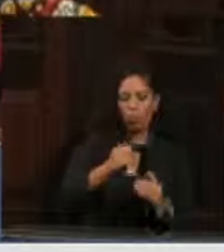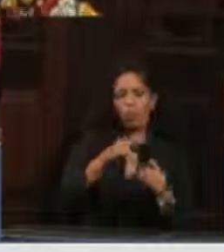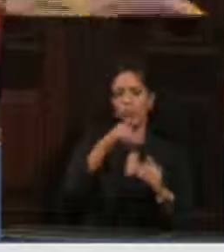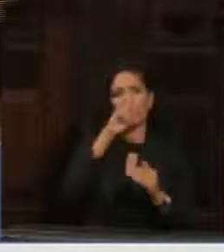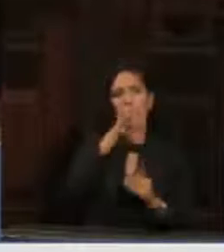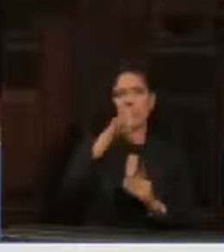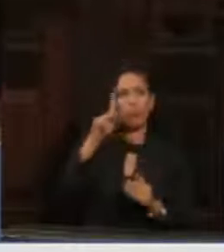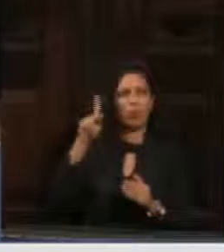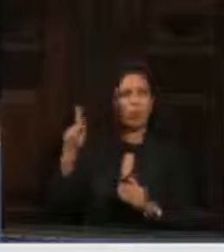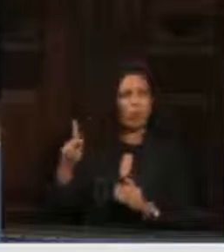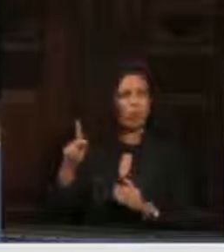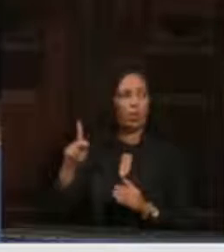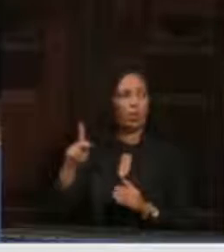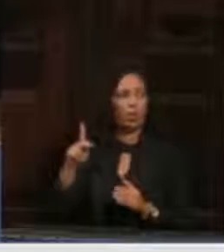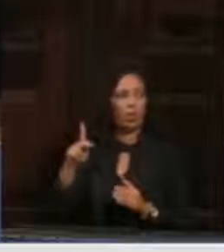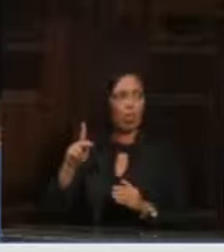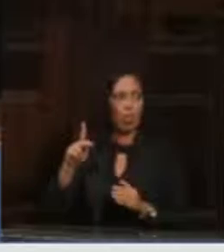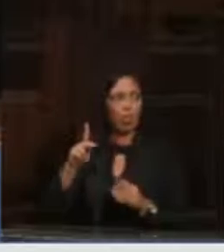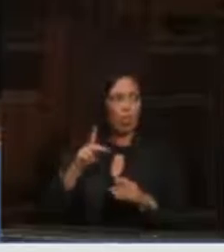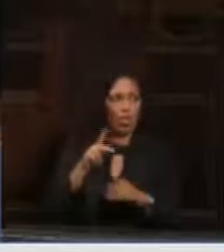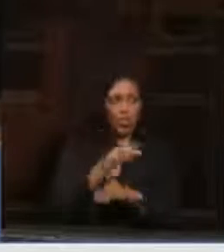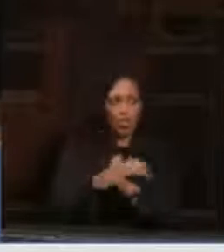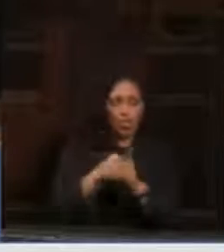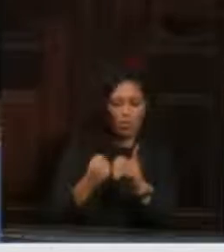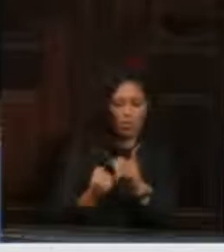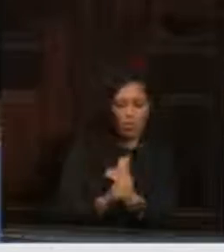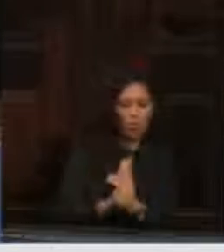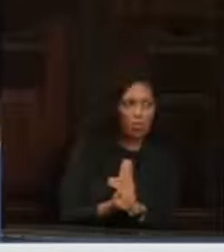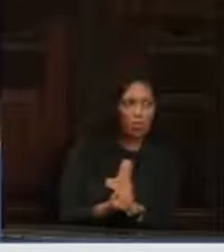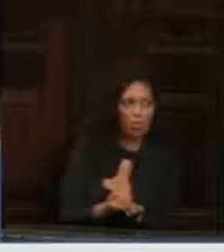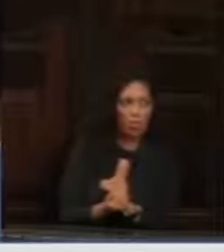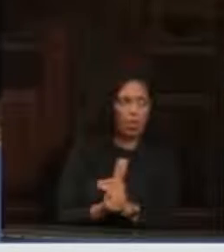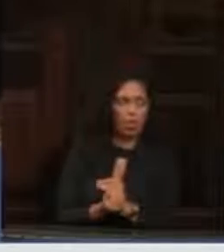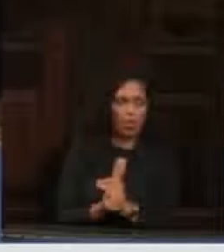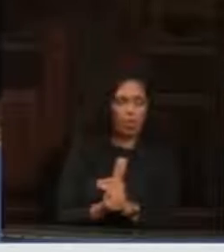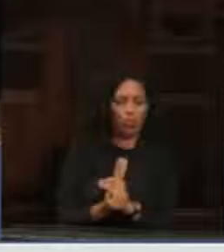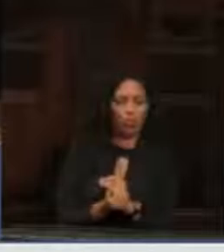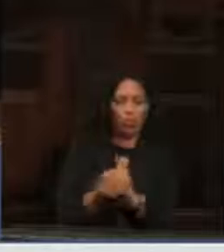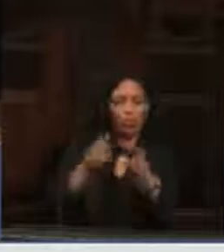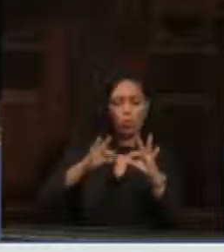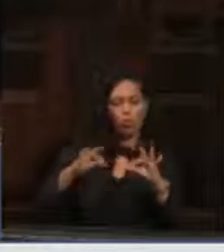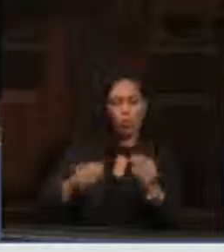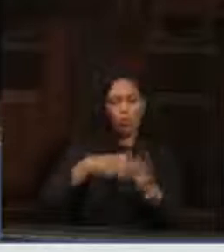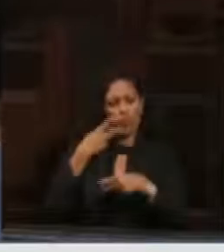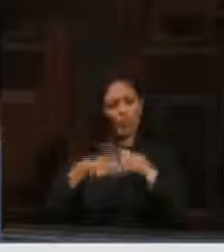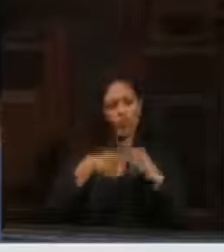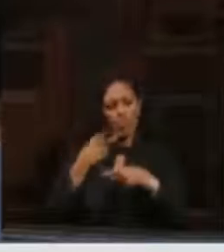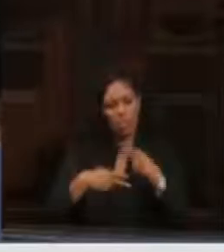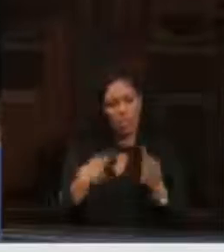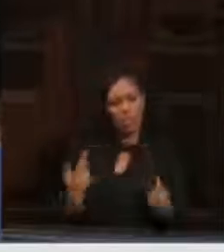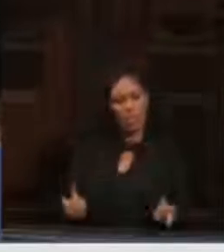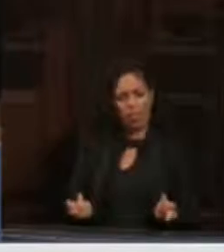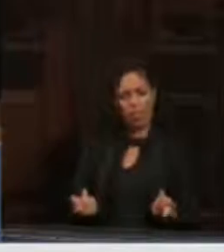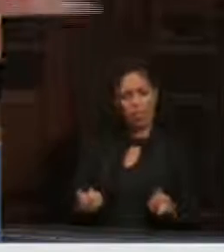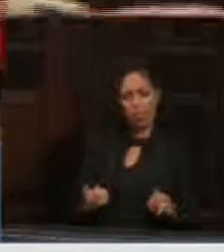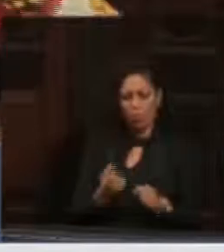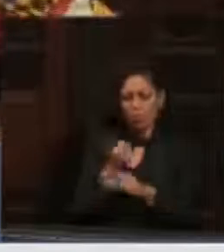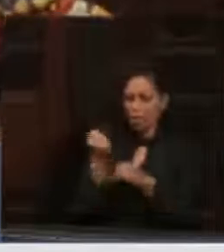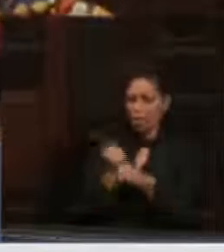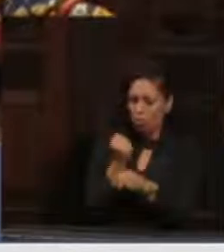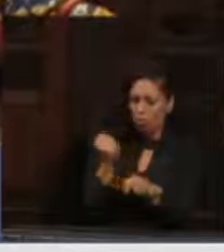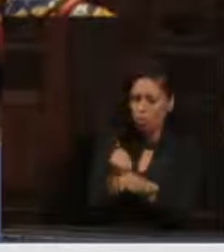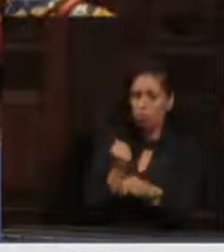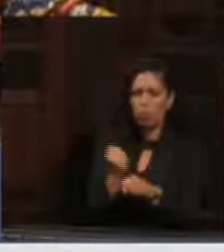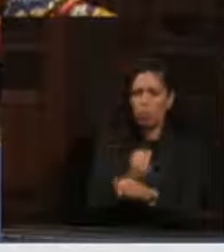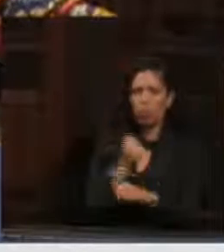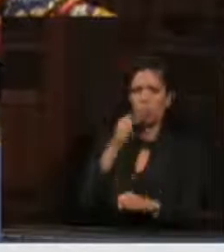UPPs, os movimentos sociais, as entidades questionaram o processo de construção dessas